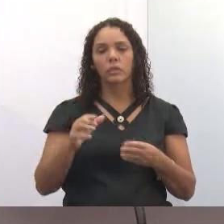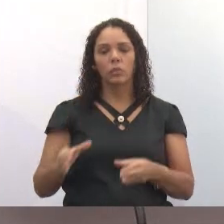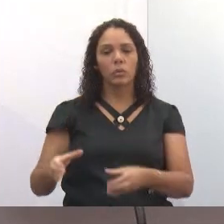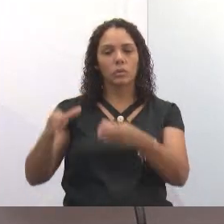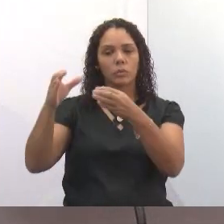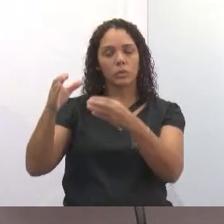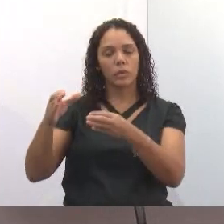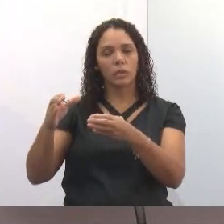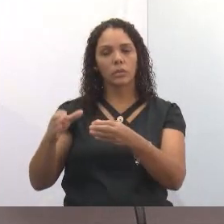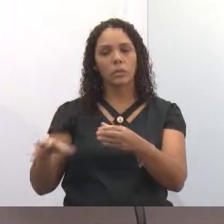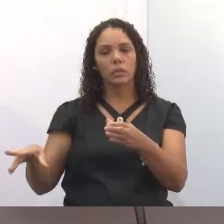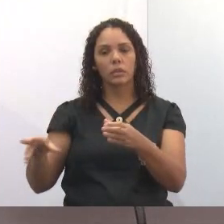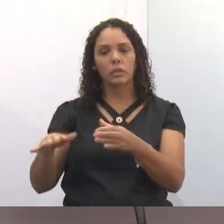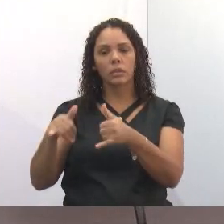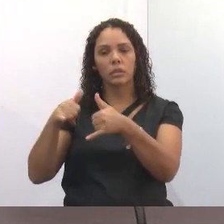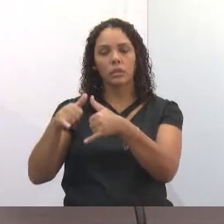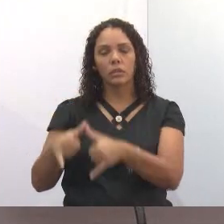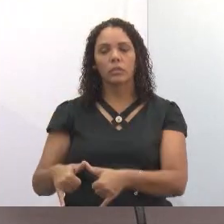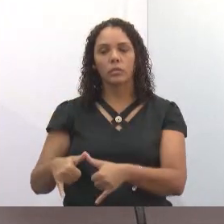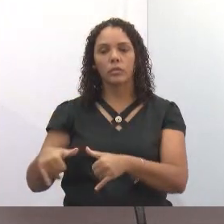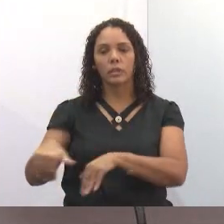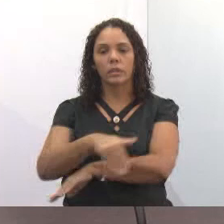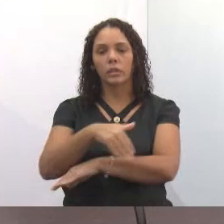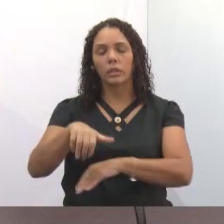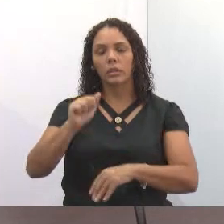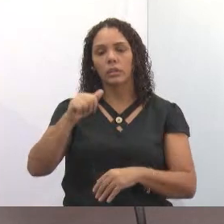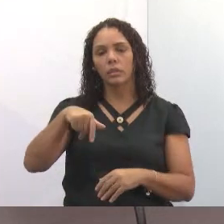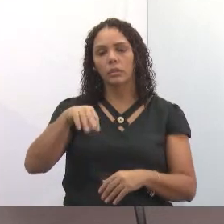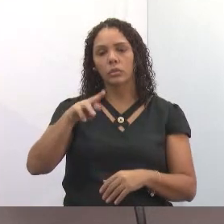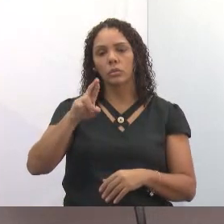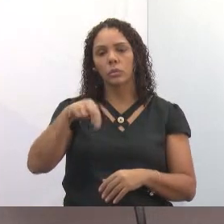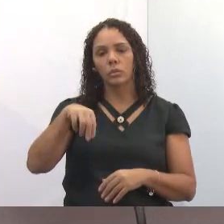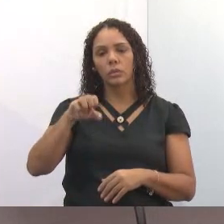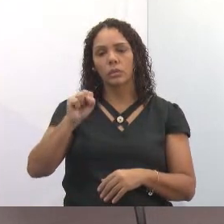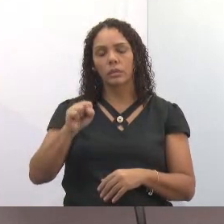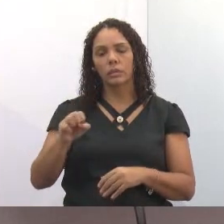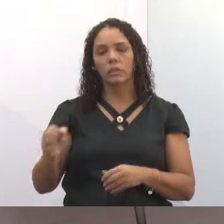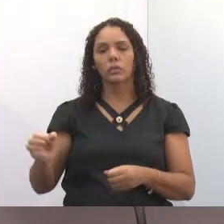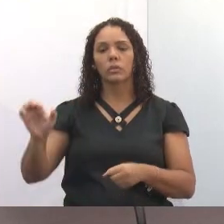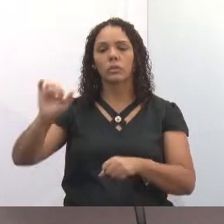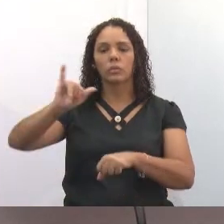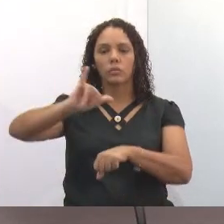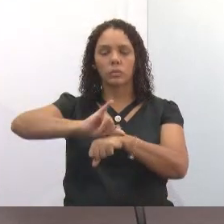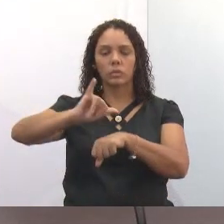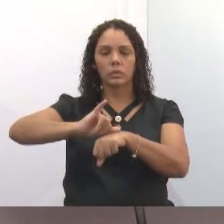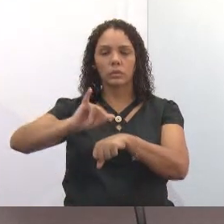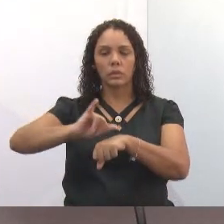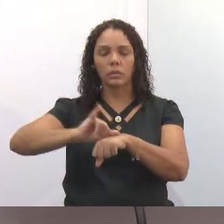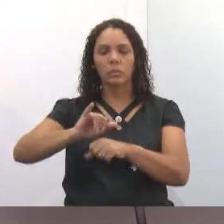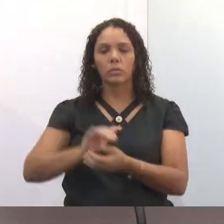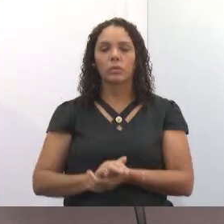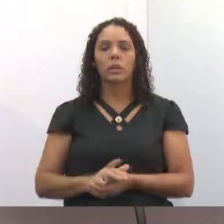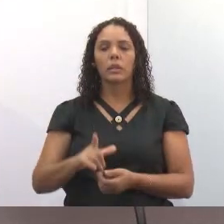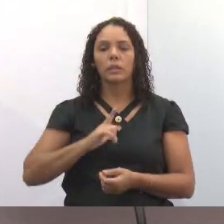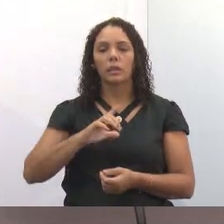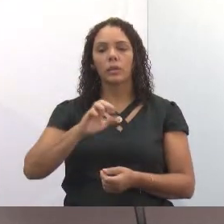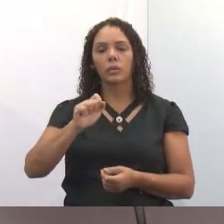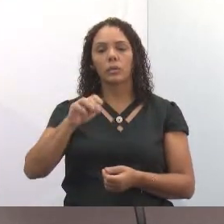na Avenida Antunes da Costa, número 200, no centro. No local, temos a estação de tratamento de água, ETA,